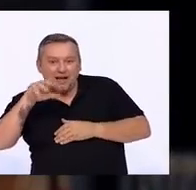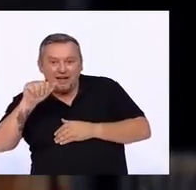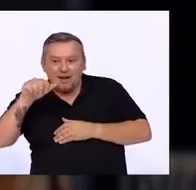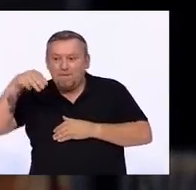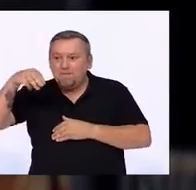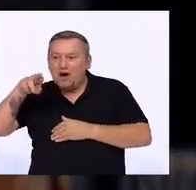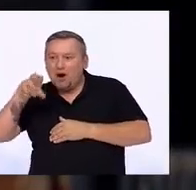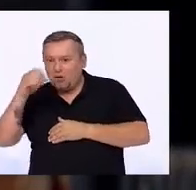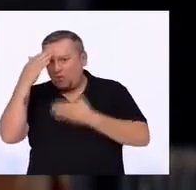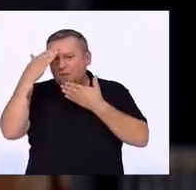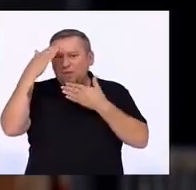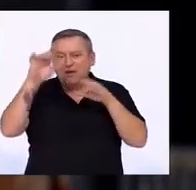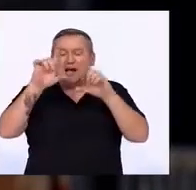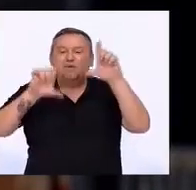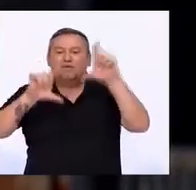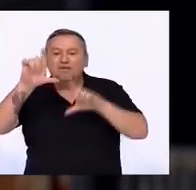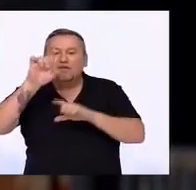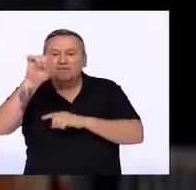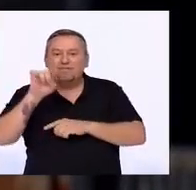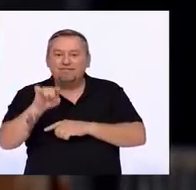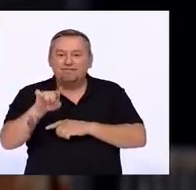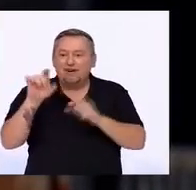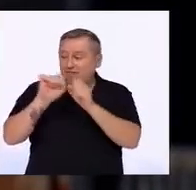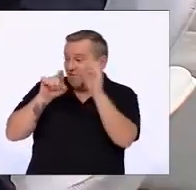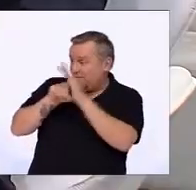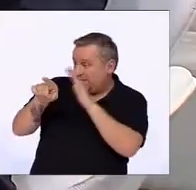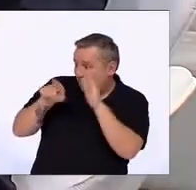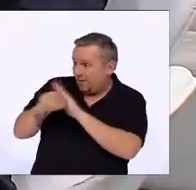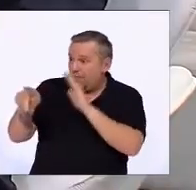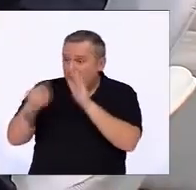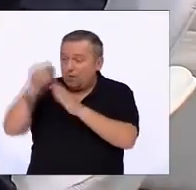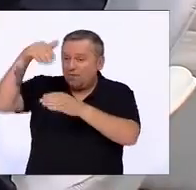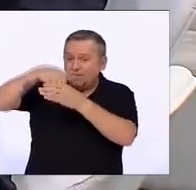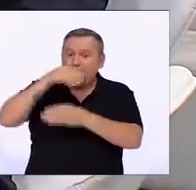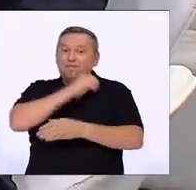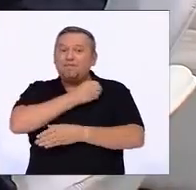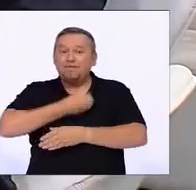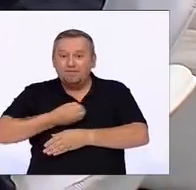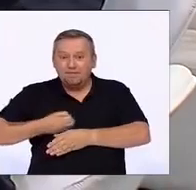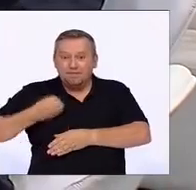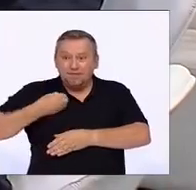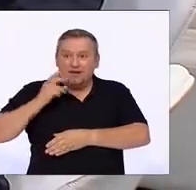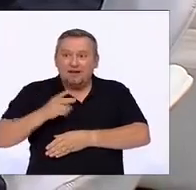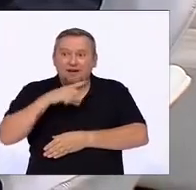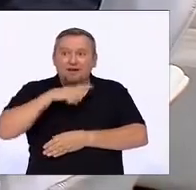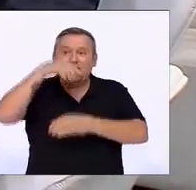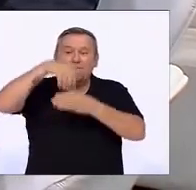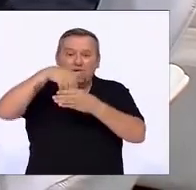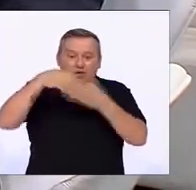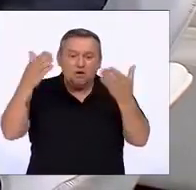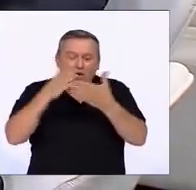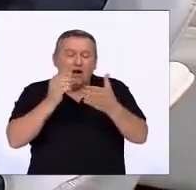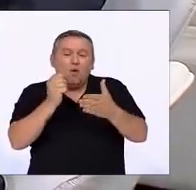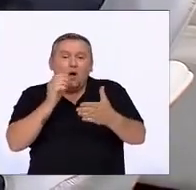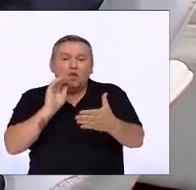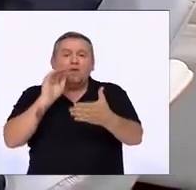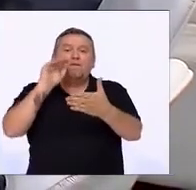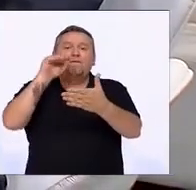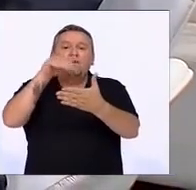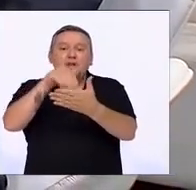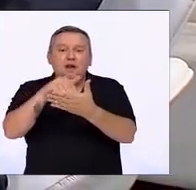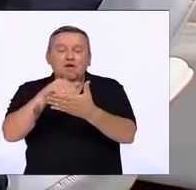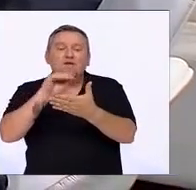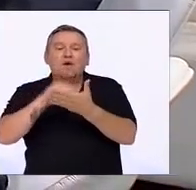TV. A gente vai fazer uma pergunta sobre a candidatura da Marina Silva, que vem perdendo votos agora nessa etapa final. Faltam